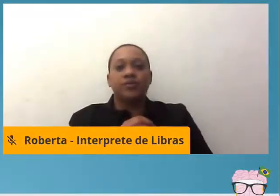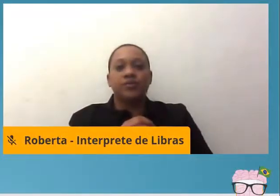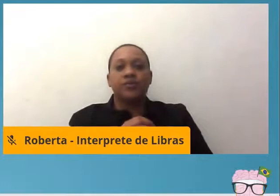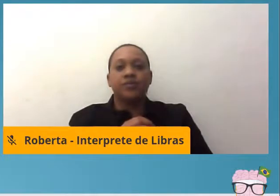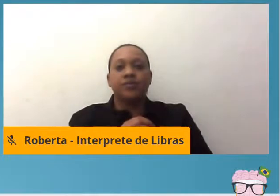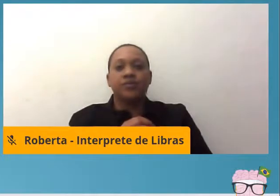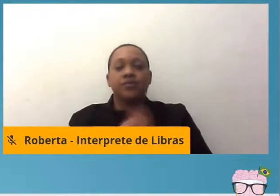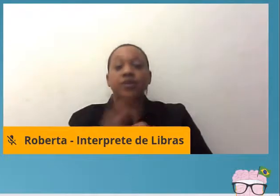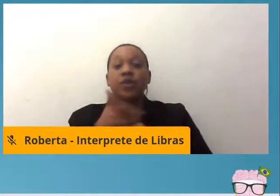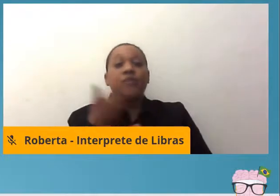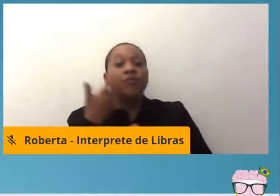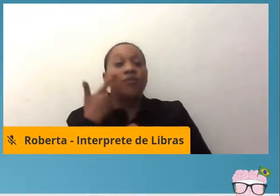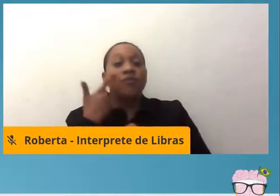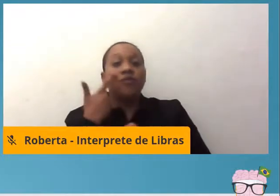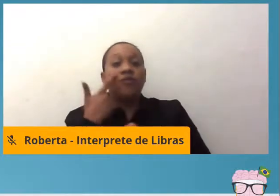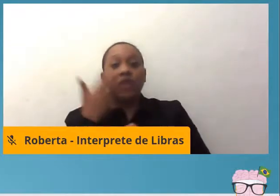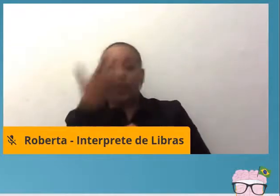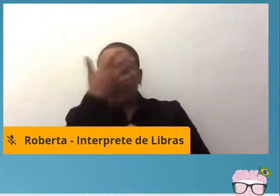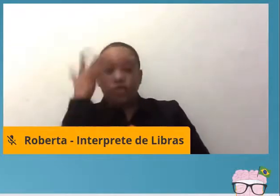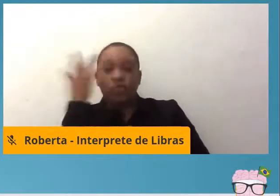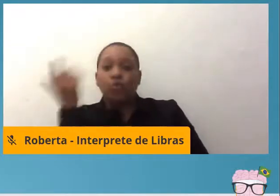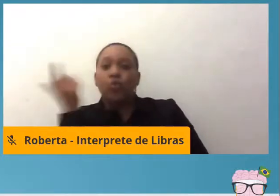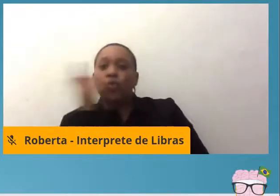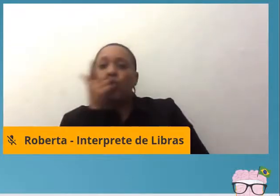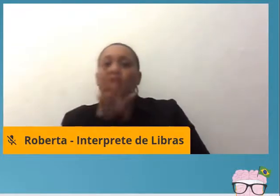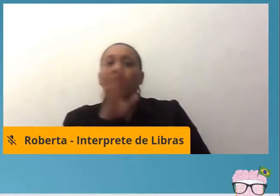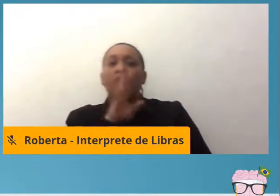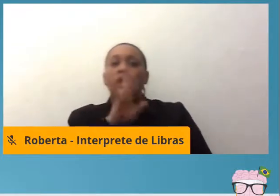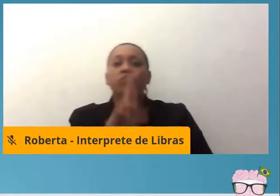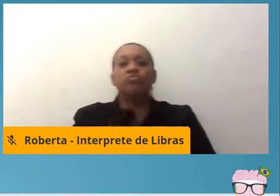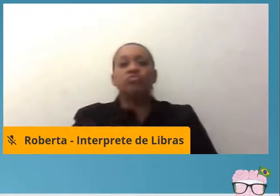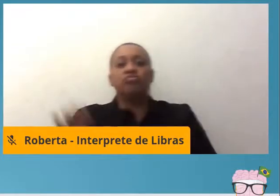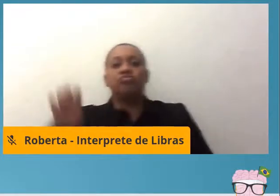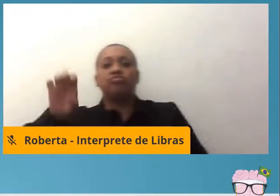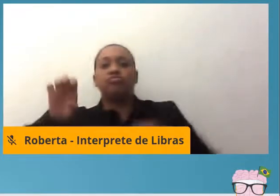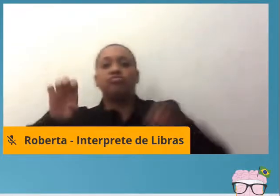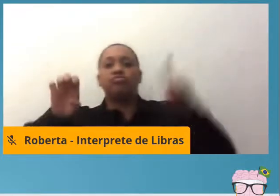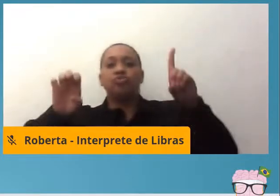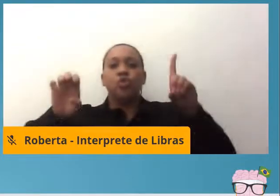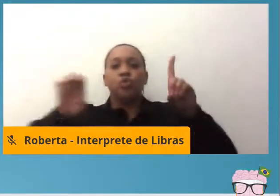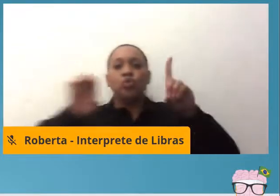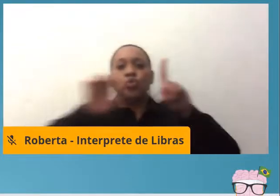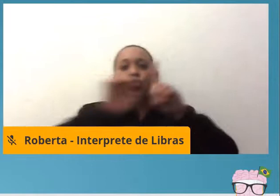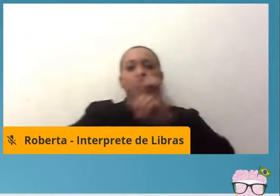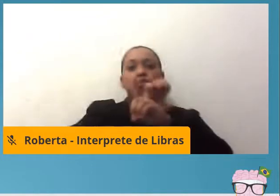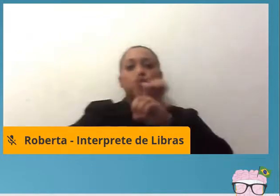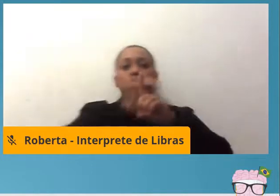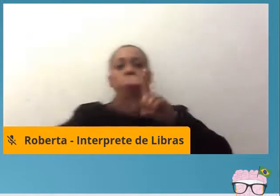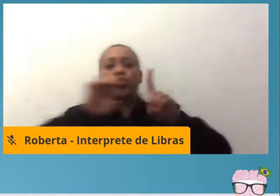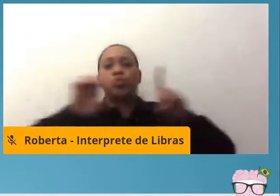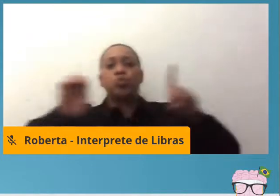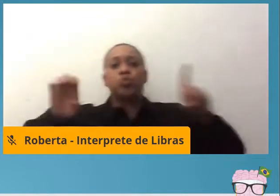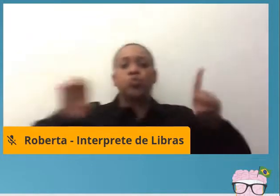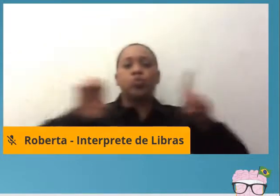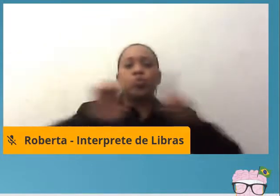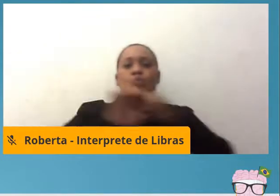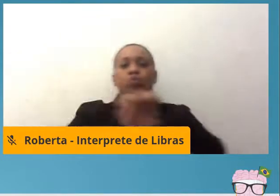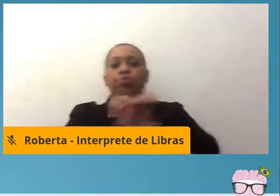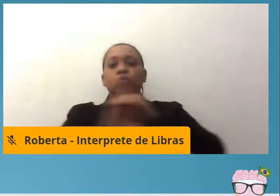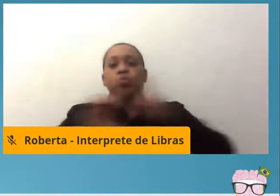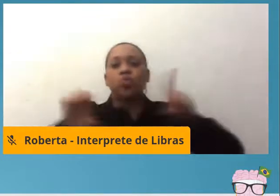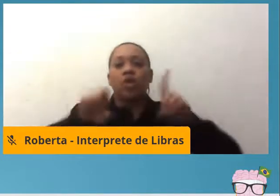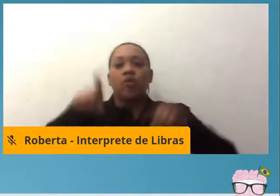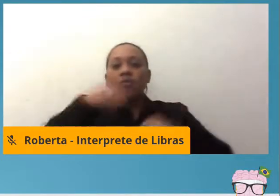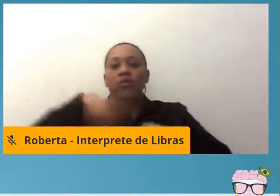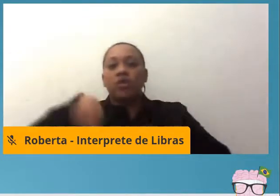Será que alguém consegue responder a diferença de uma para outra? Eu vou botar na minha tela, e se alguém responder, vocês falam aí no